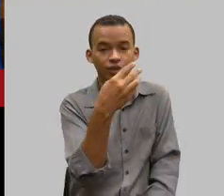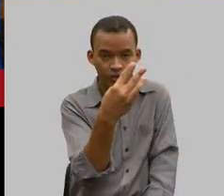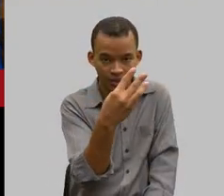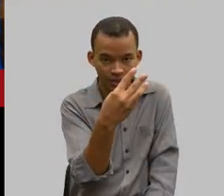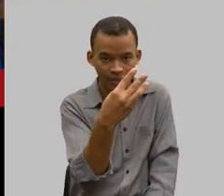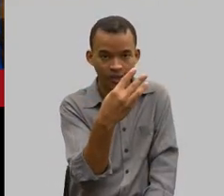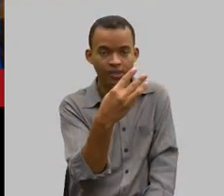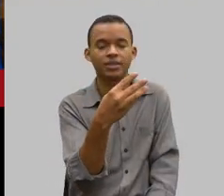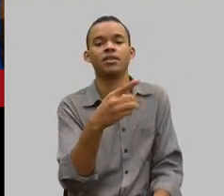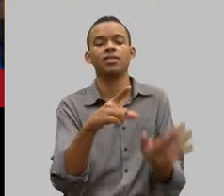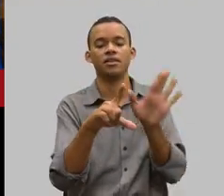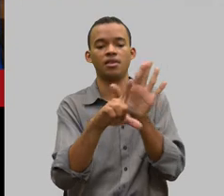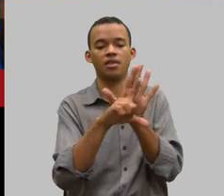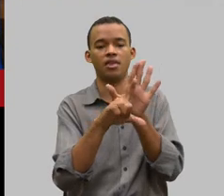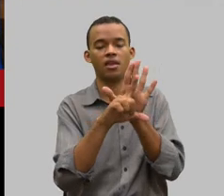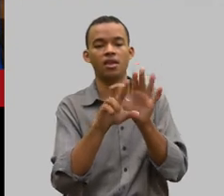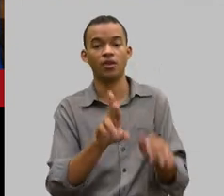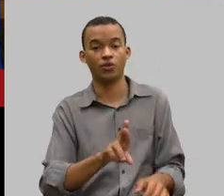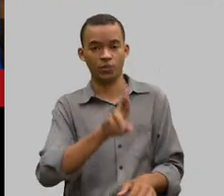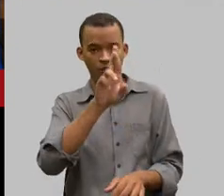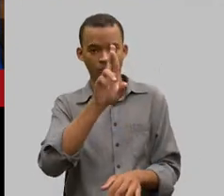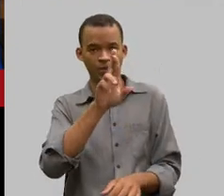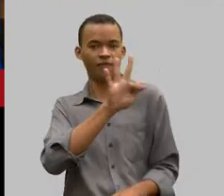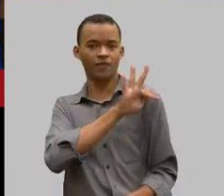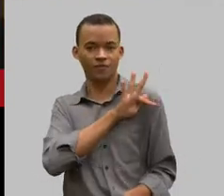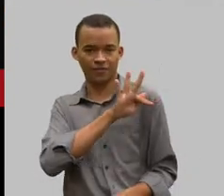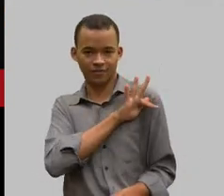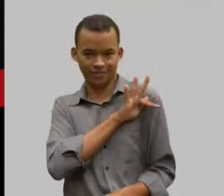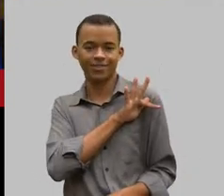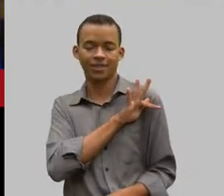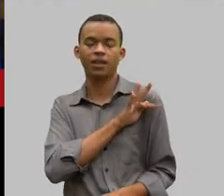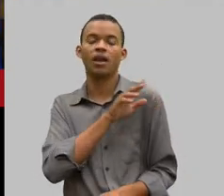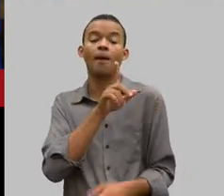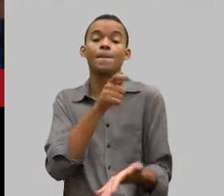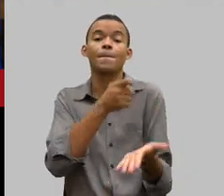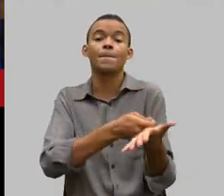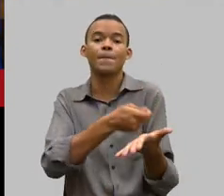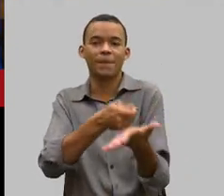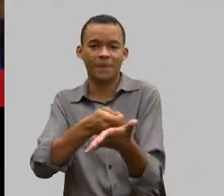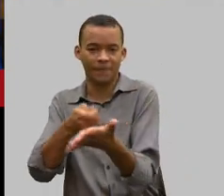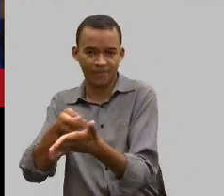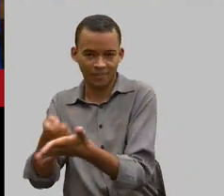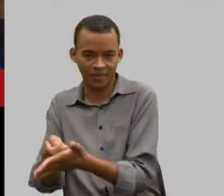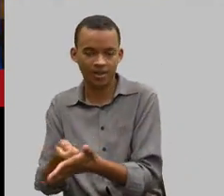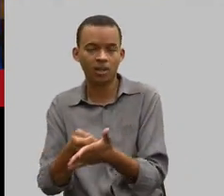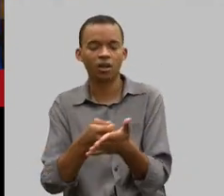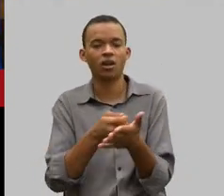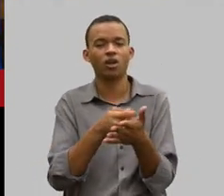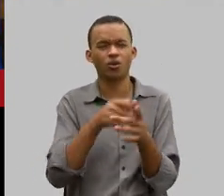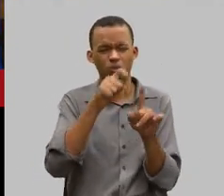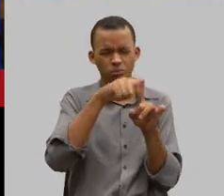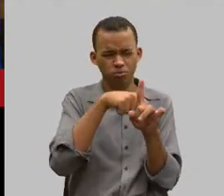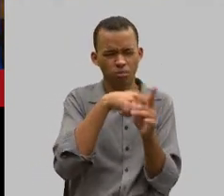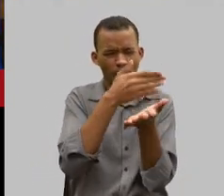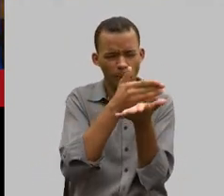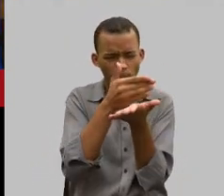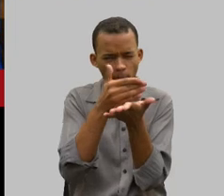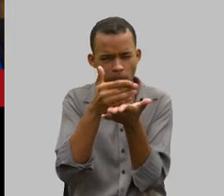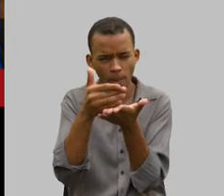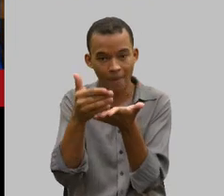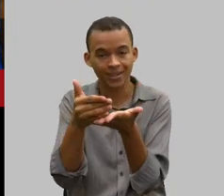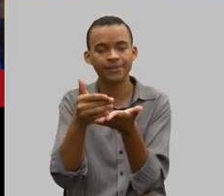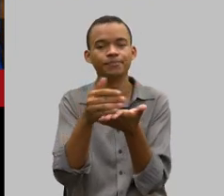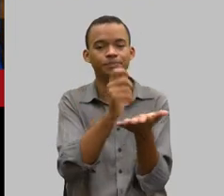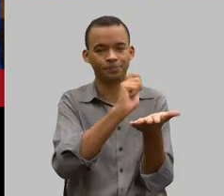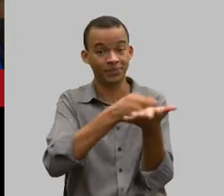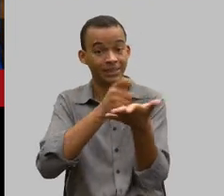de responsabilidade fiscal que era o pagamento era o pagamento das parcelas que não que vinham eh sendo